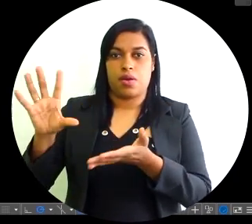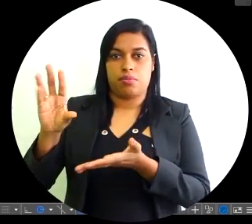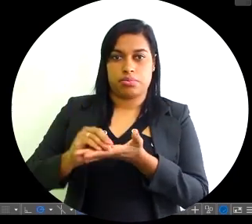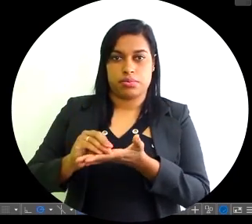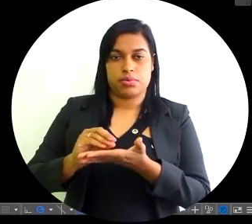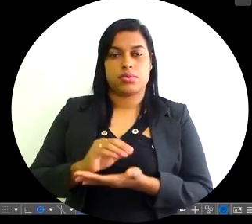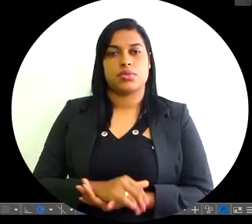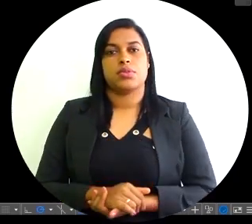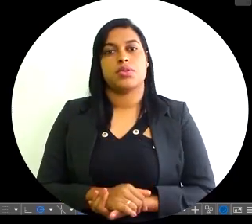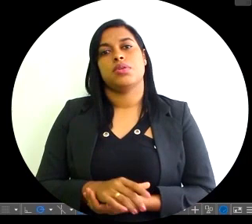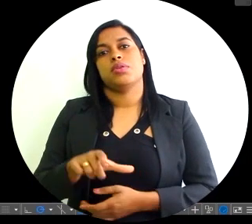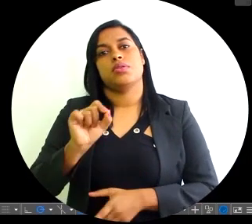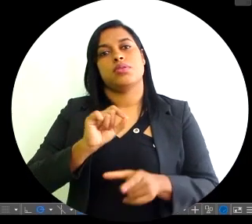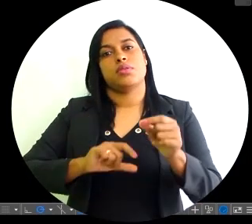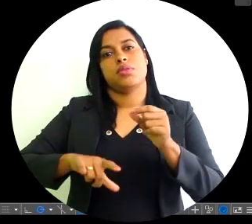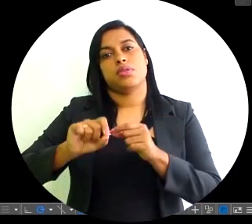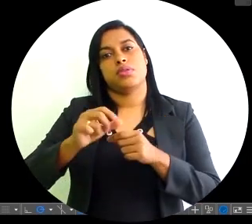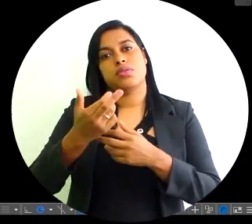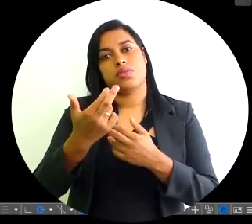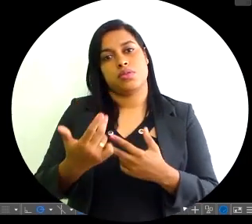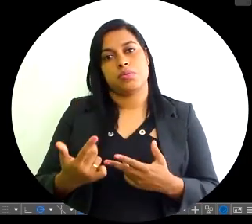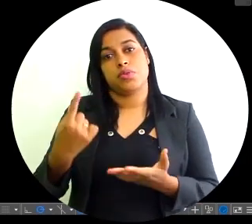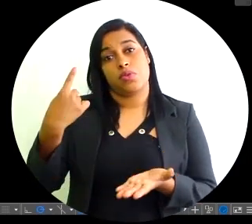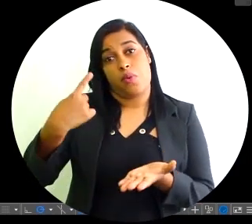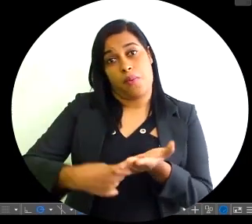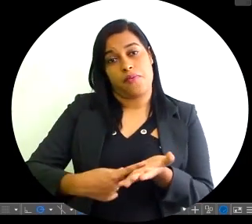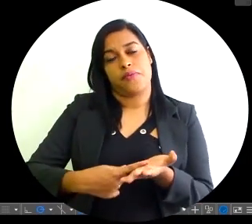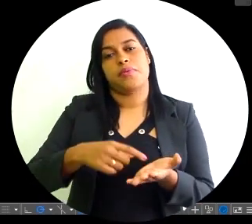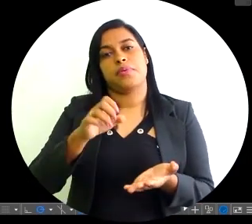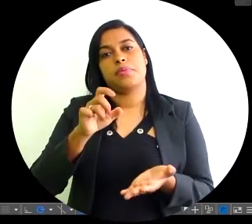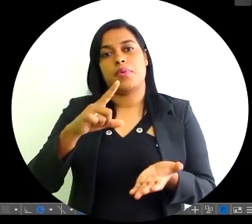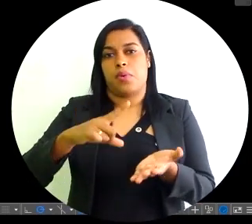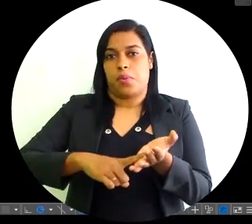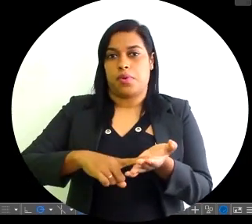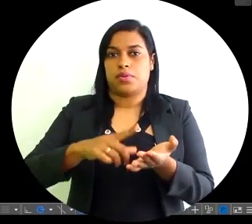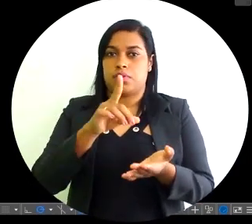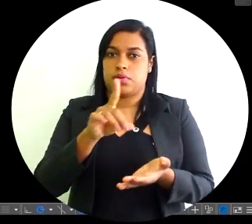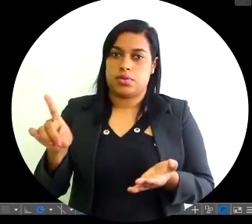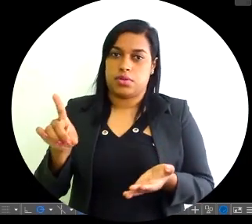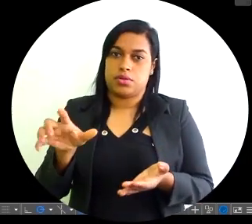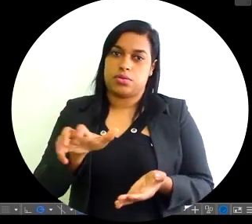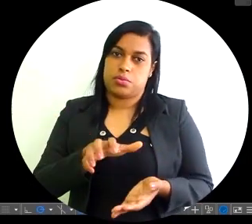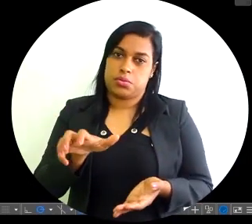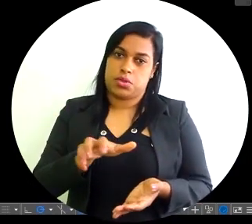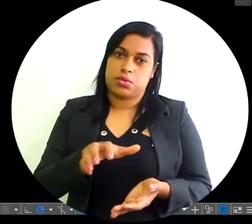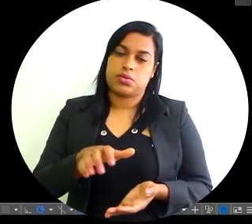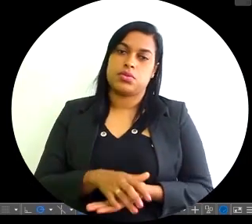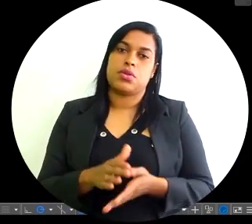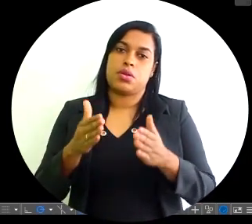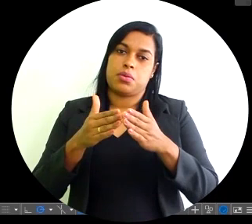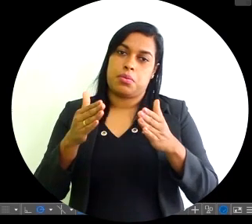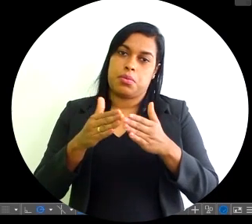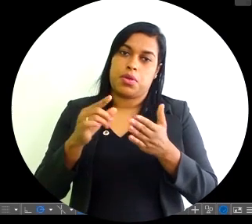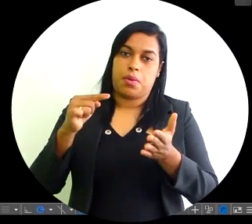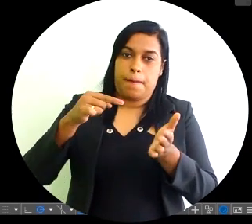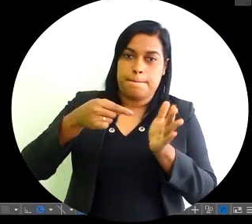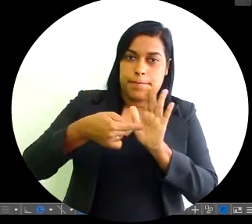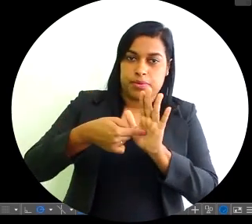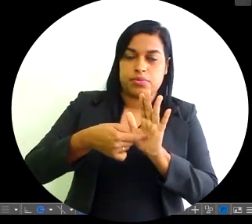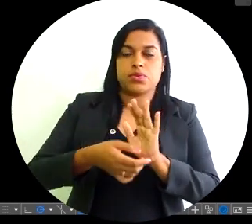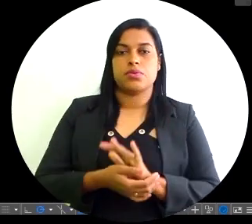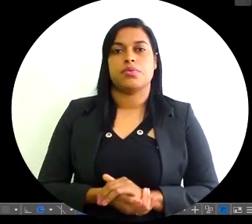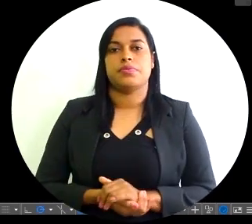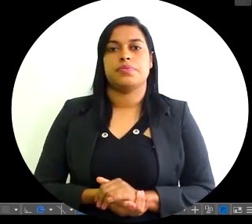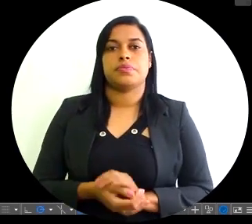RO Enter. Aí eu seleciono o objeto, confirmo com o Enter ou com o botão direito do mouse. Aí ele me pede um